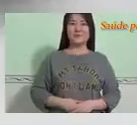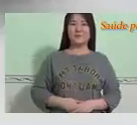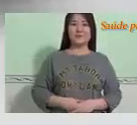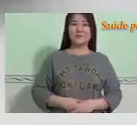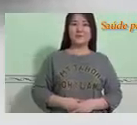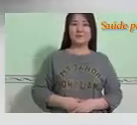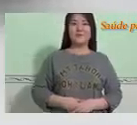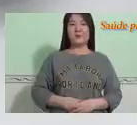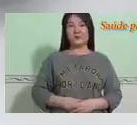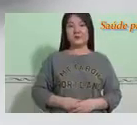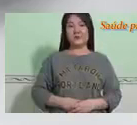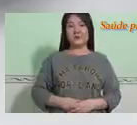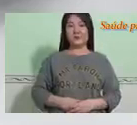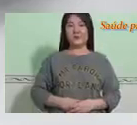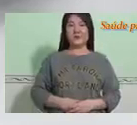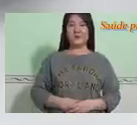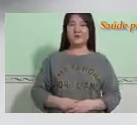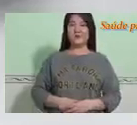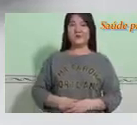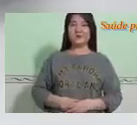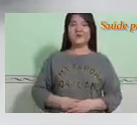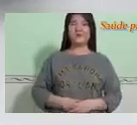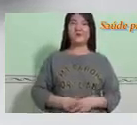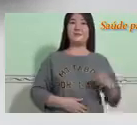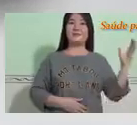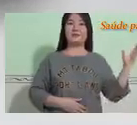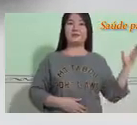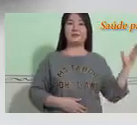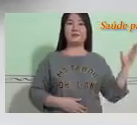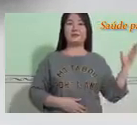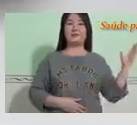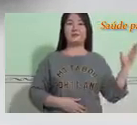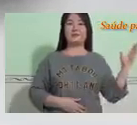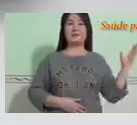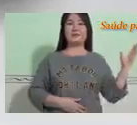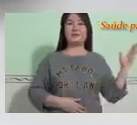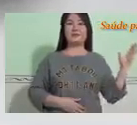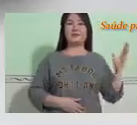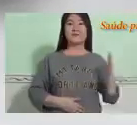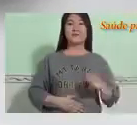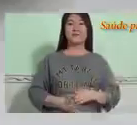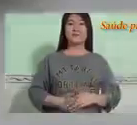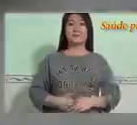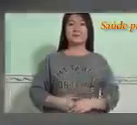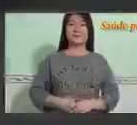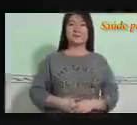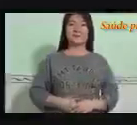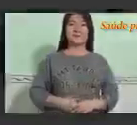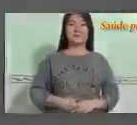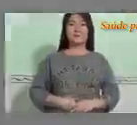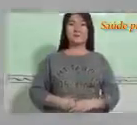Para calcular o INC da criança e do adolescente, vírgula, use a calculadora a seguir, dois pontos, o resultado da relação entre o INC